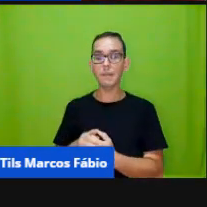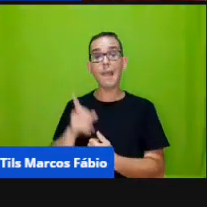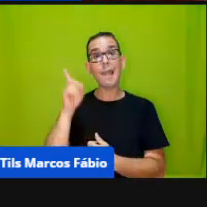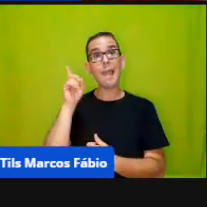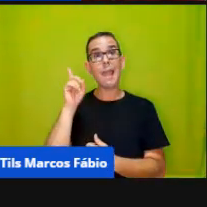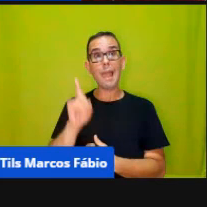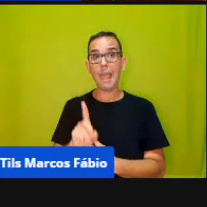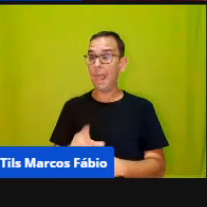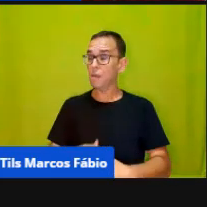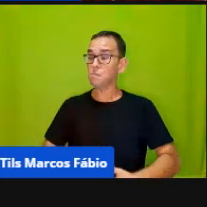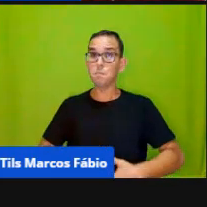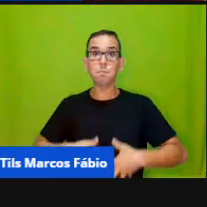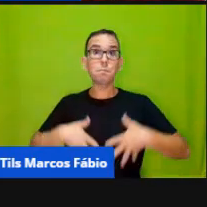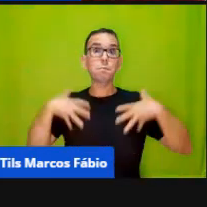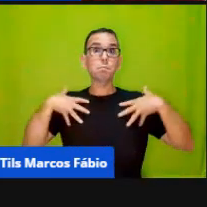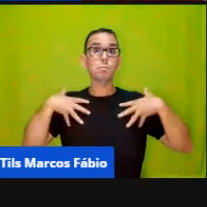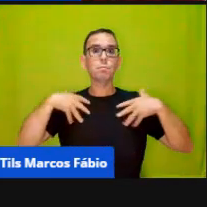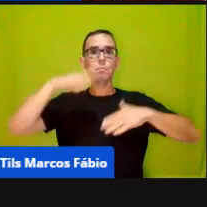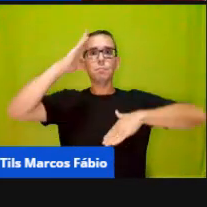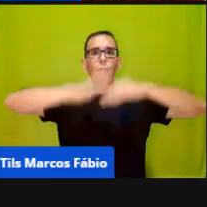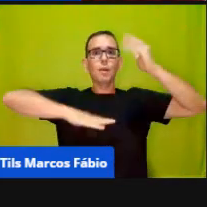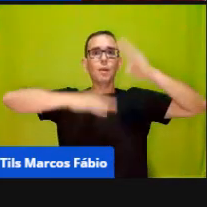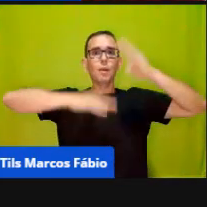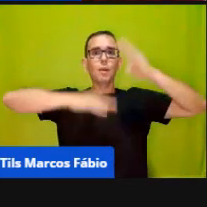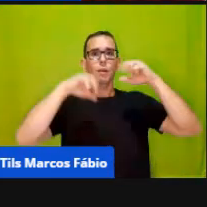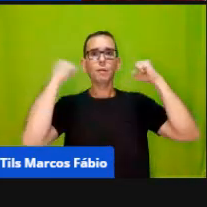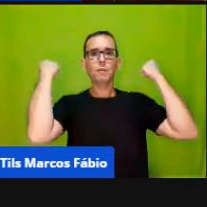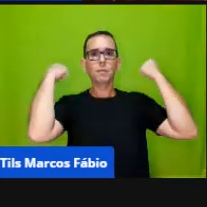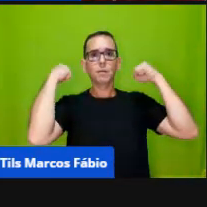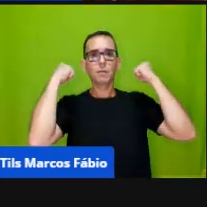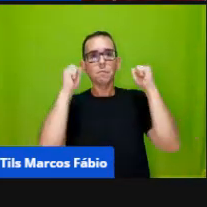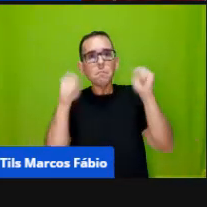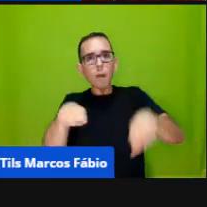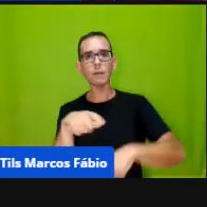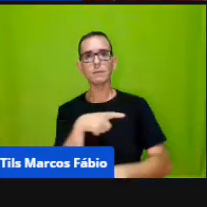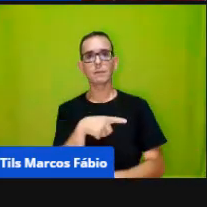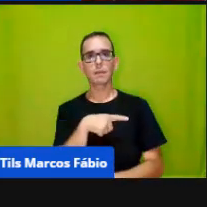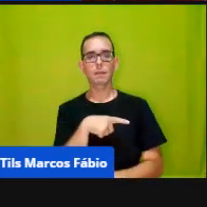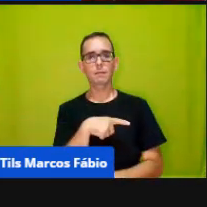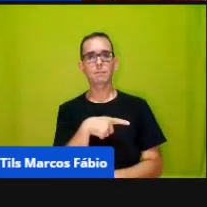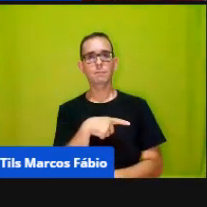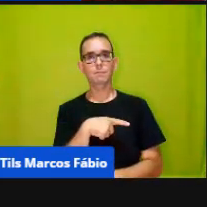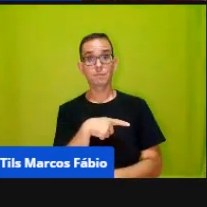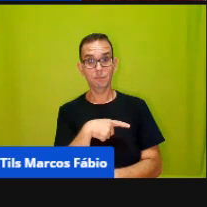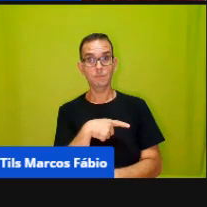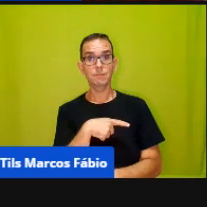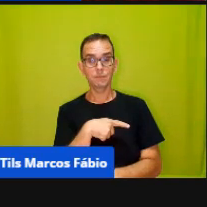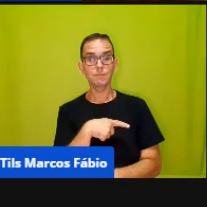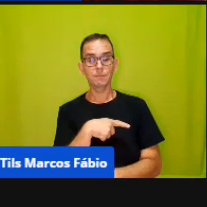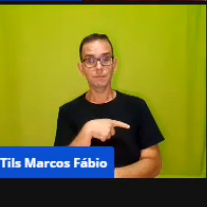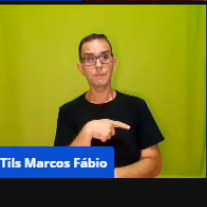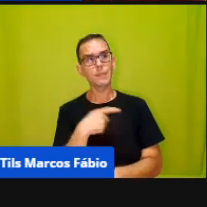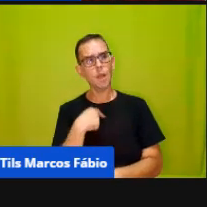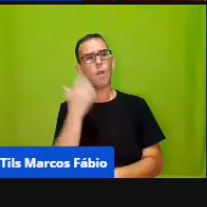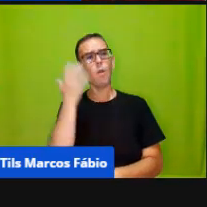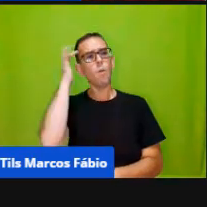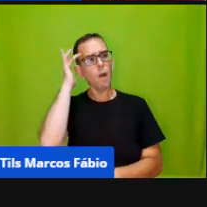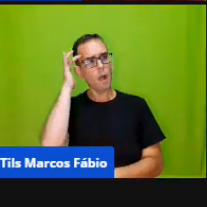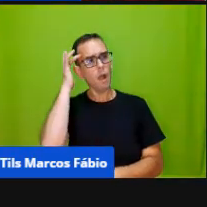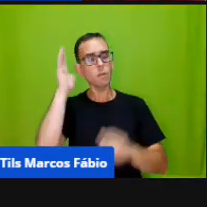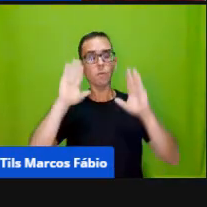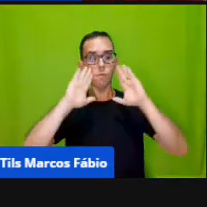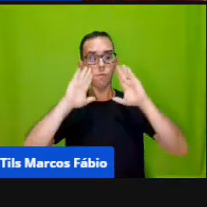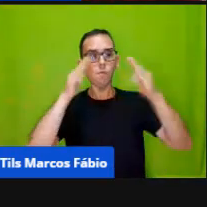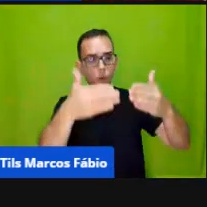medalha que um profissional de educação física, um profissional de educação pode ter, né? Então, eu acho que o foco